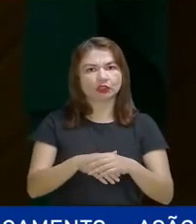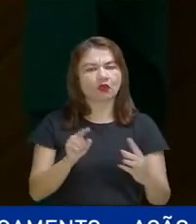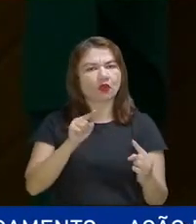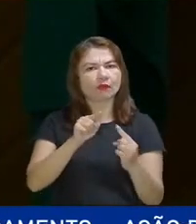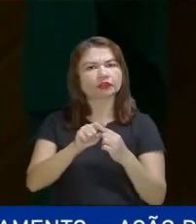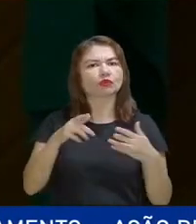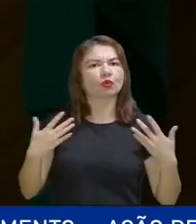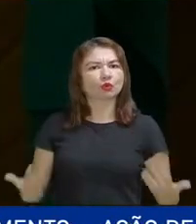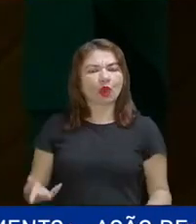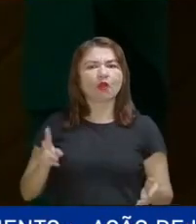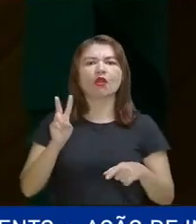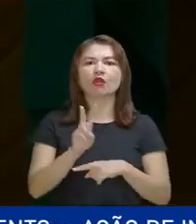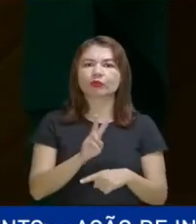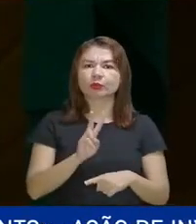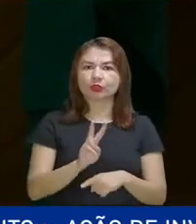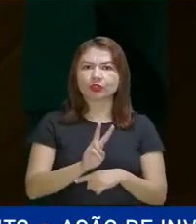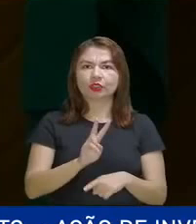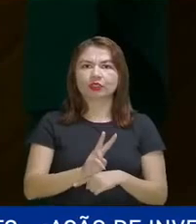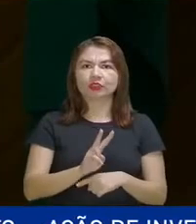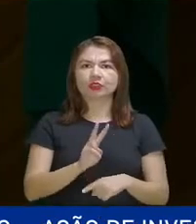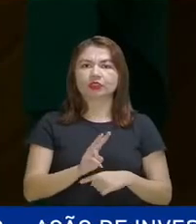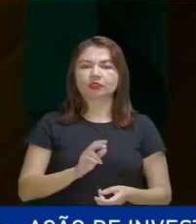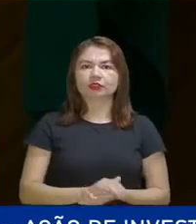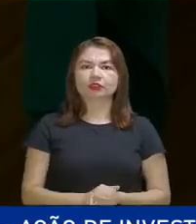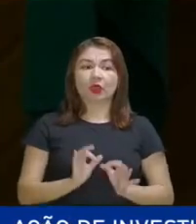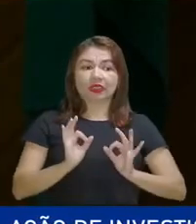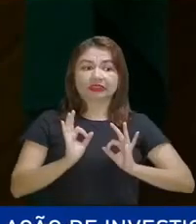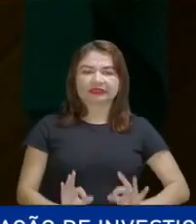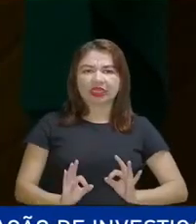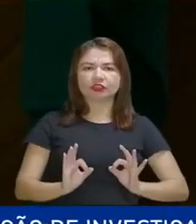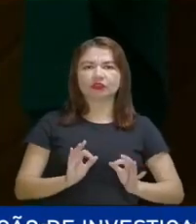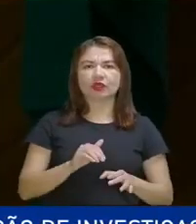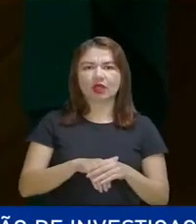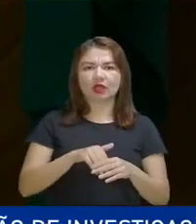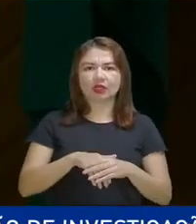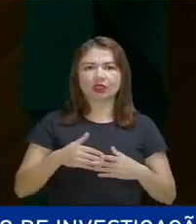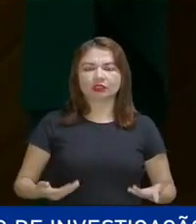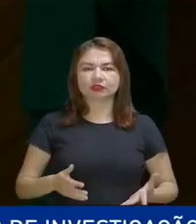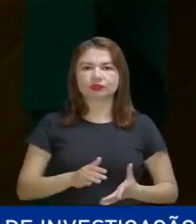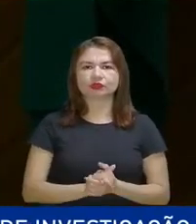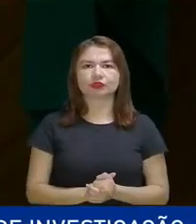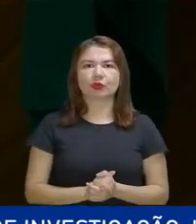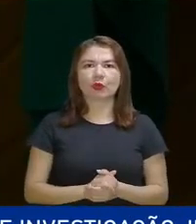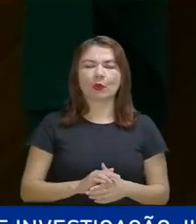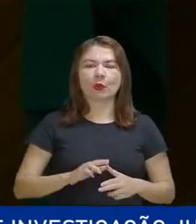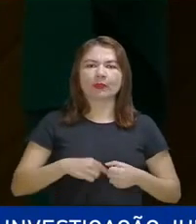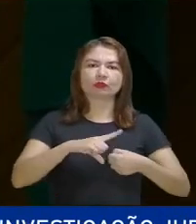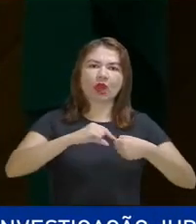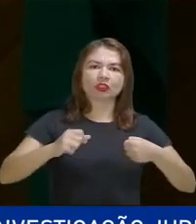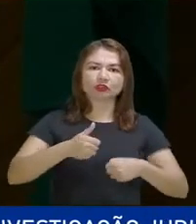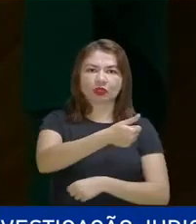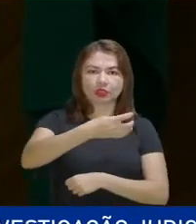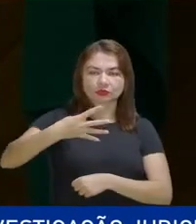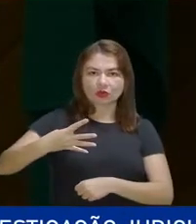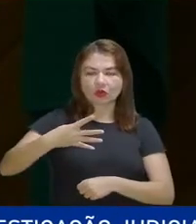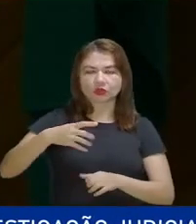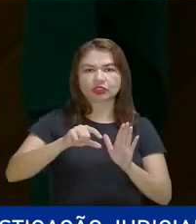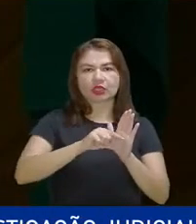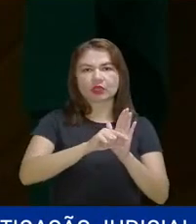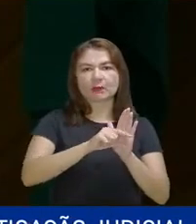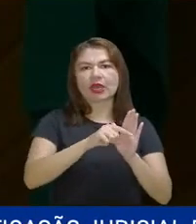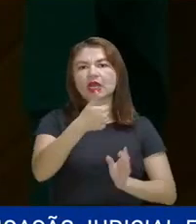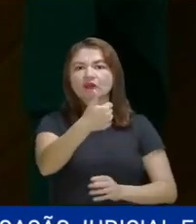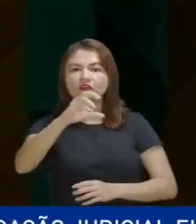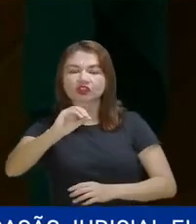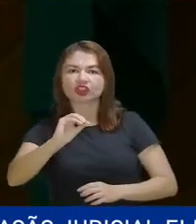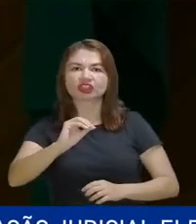objetiva proteger a normalidade e a legitimidade das eleições, na forma determinada pelo artigo 14, parágrafo 10 da